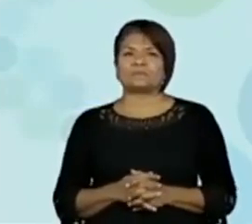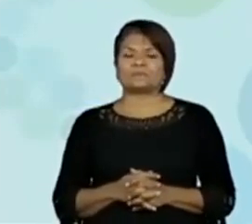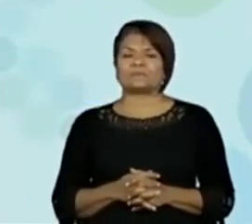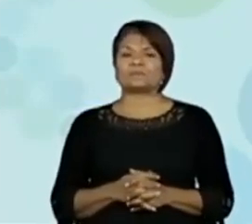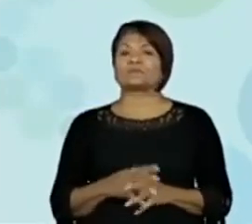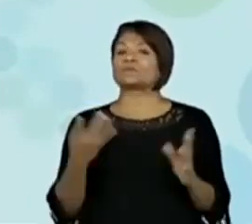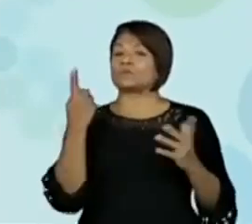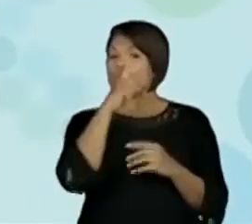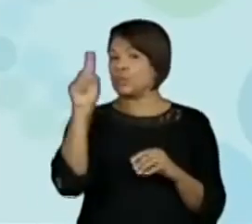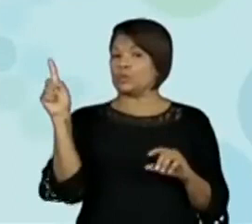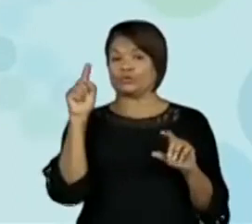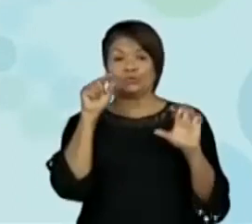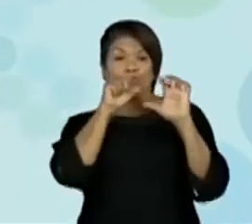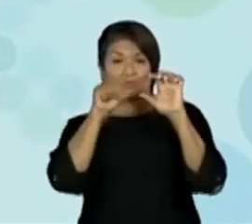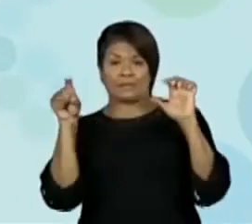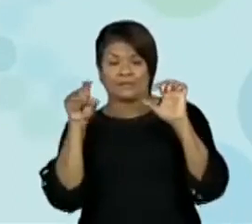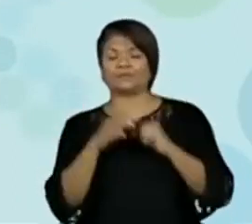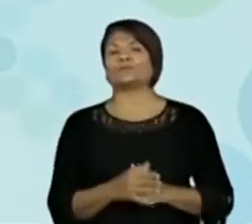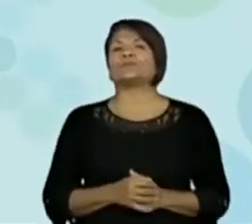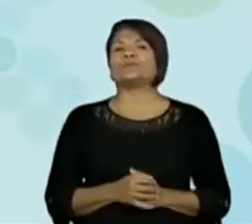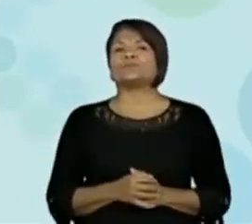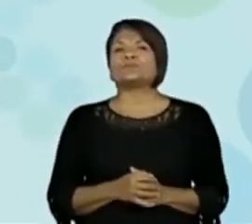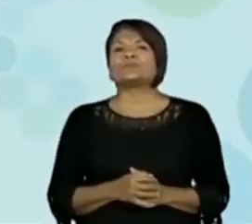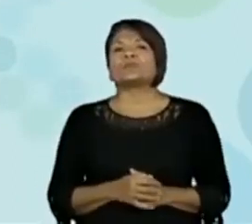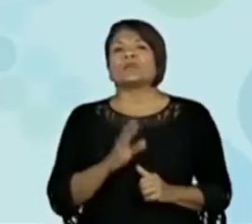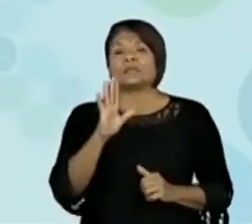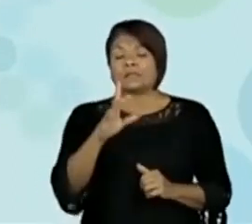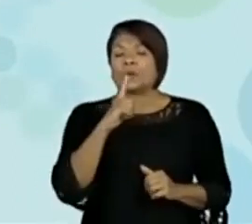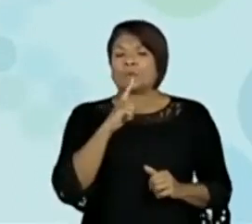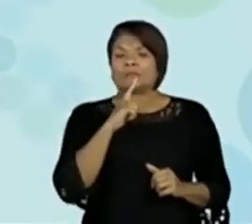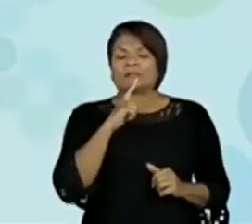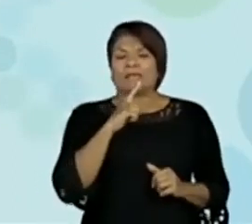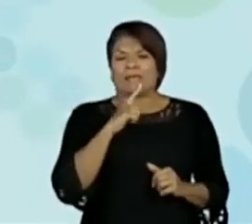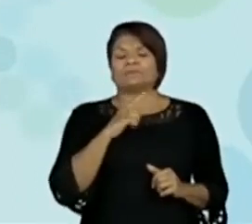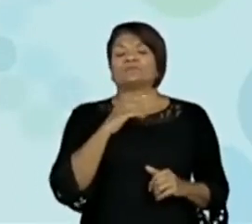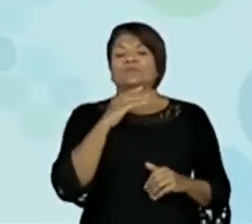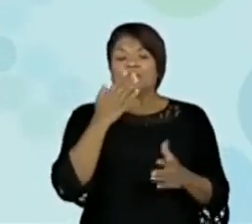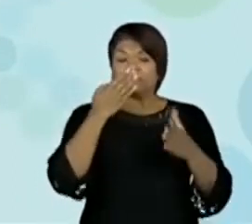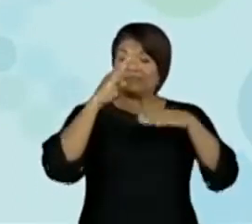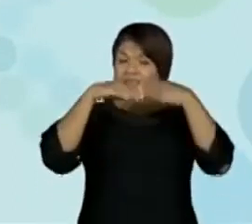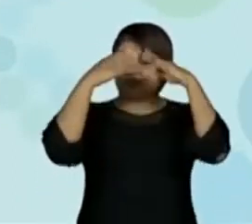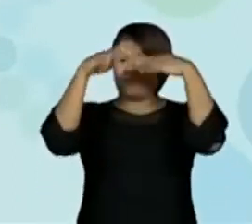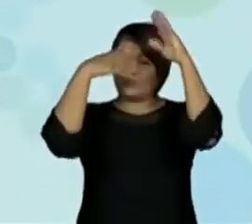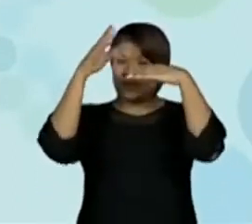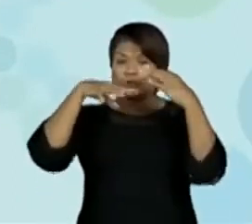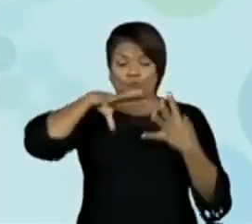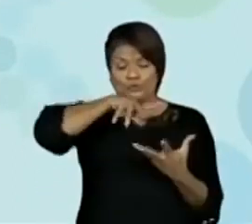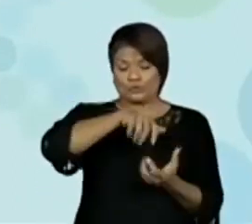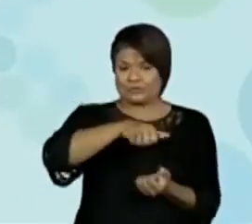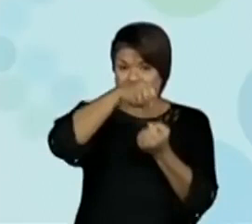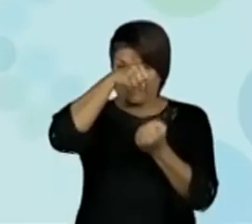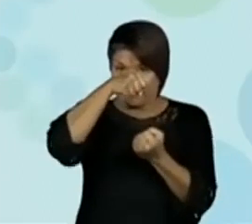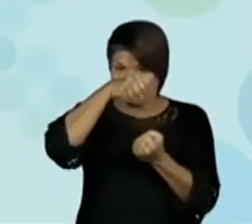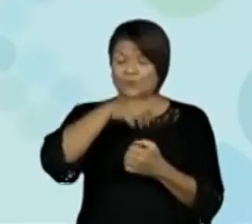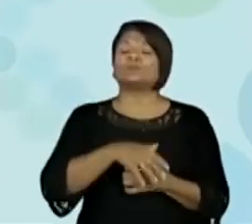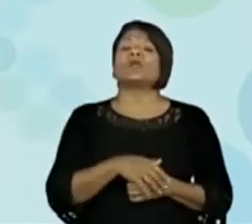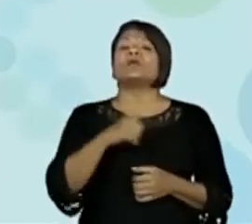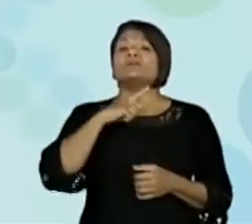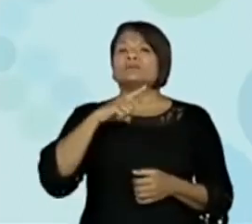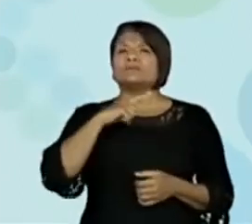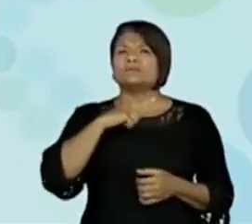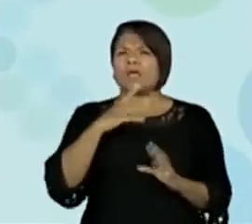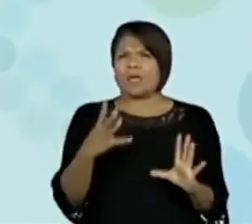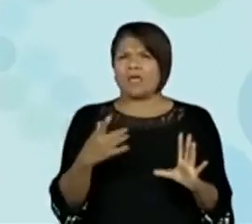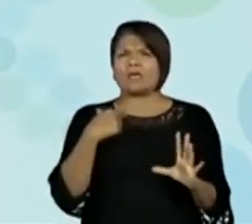Aí lá, último parágrafo. A Reserva de Desenvolvimento Sustentável do Rio Negro é uma unidade de conservação